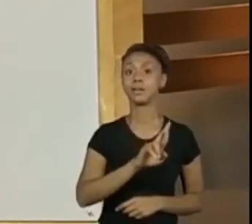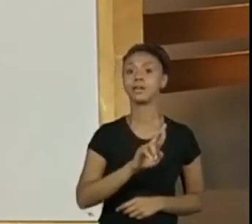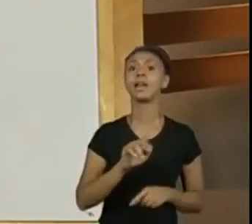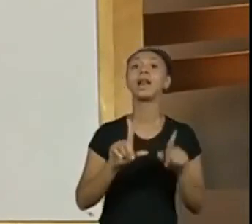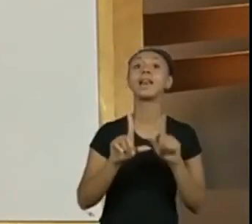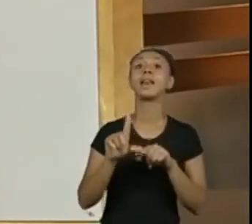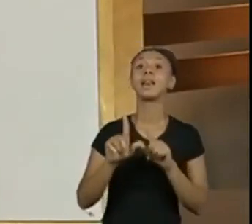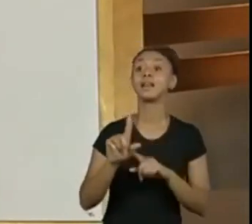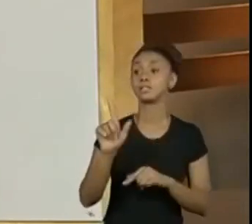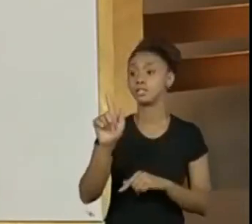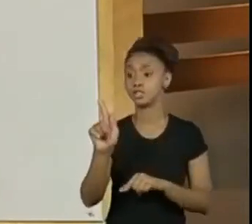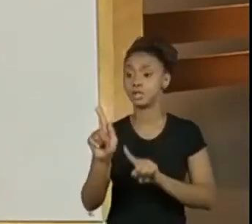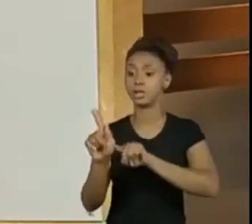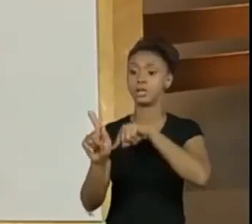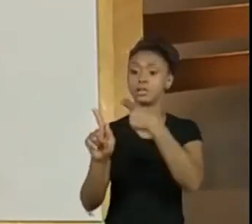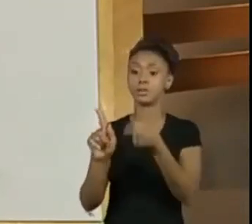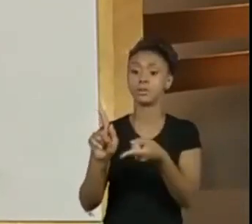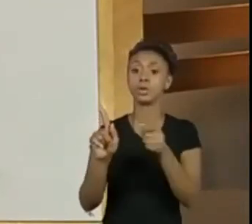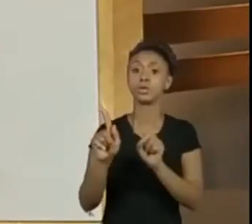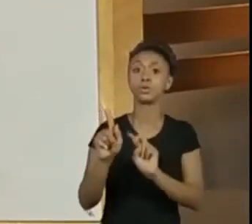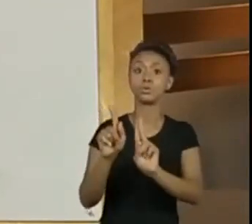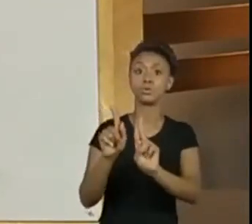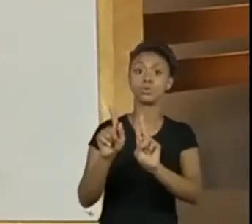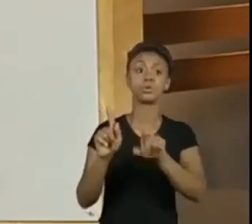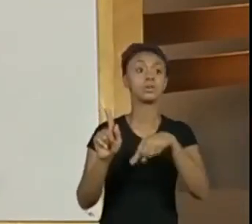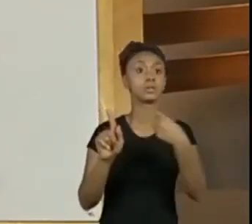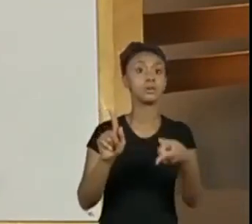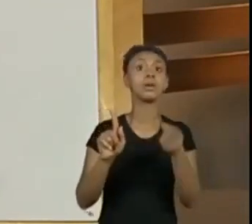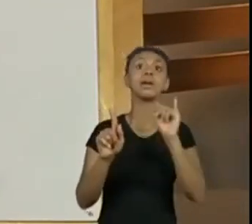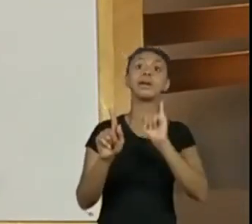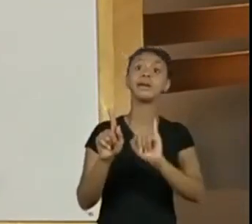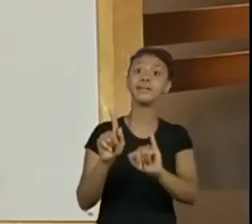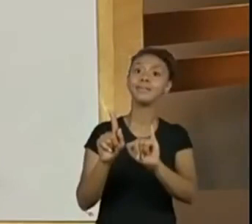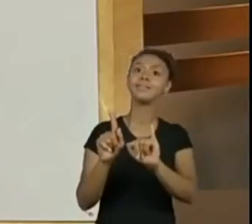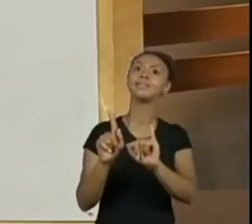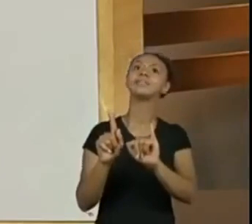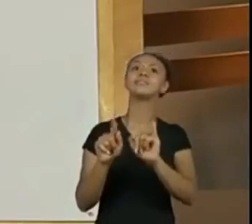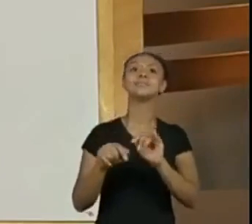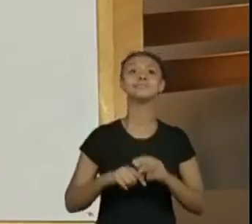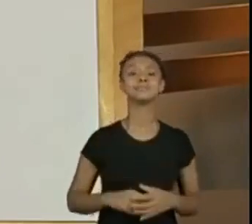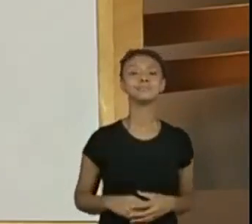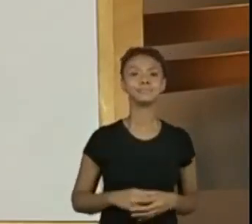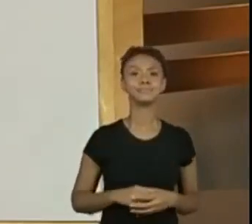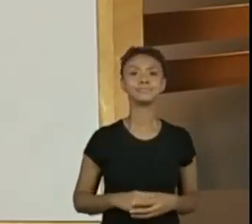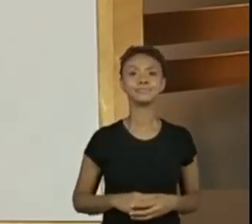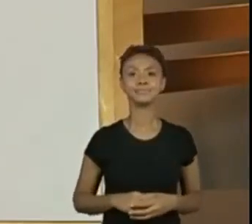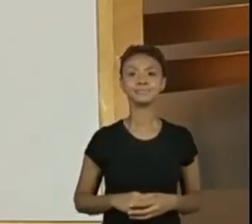A gente tem a letra U e a letra I também. Olha lá.